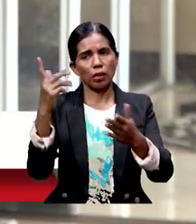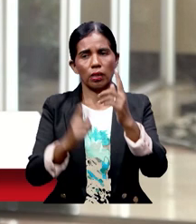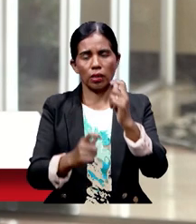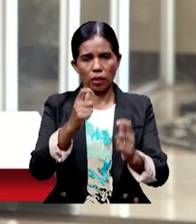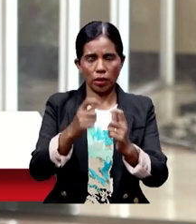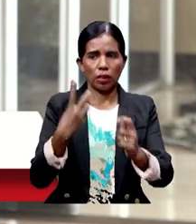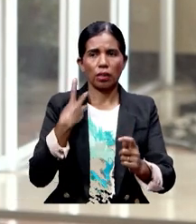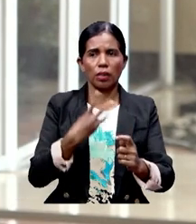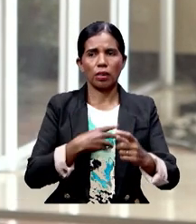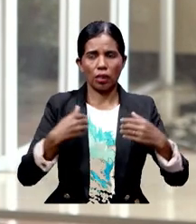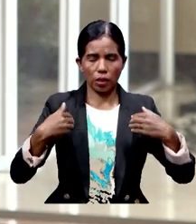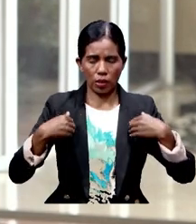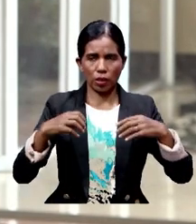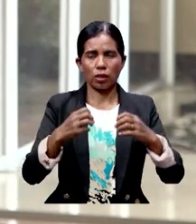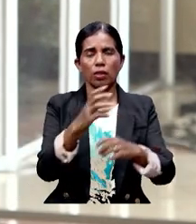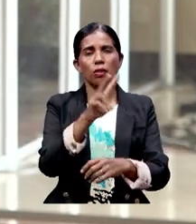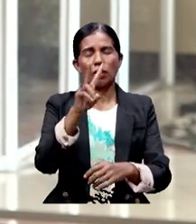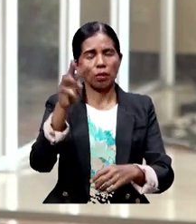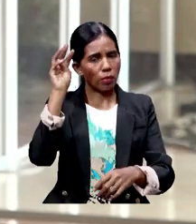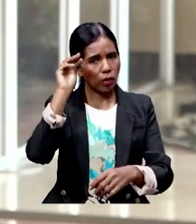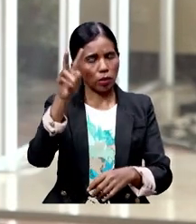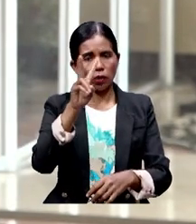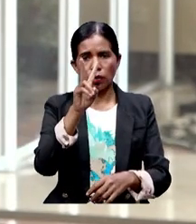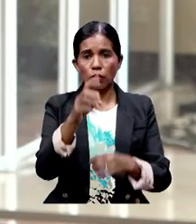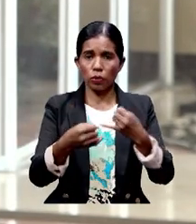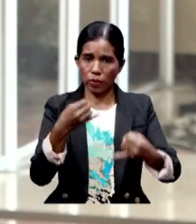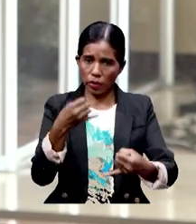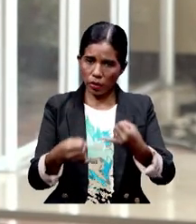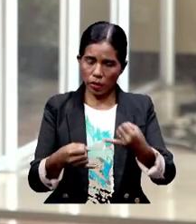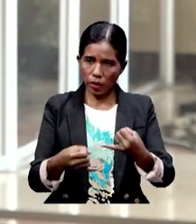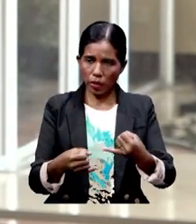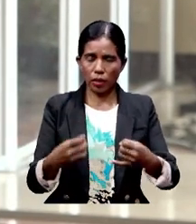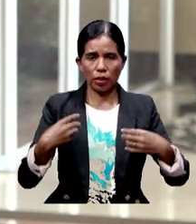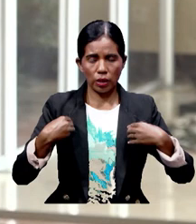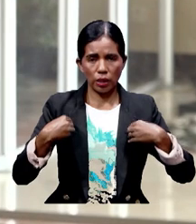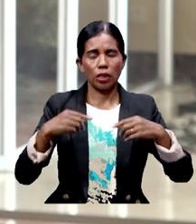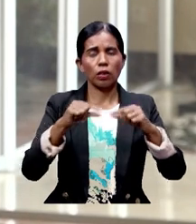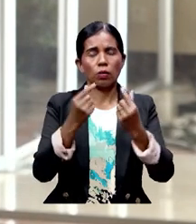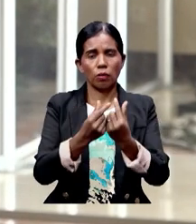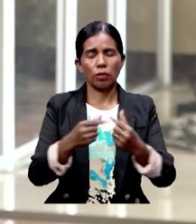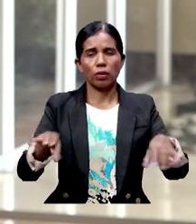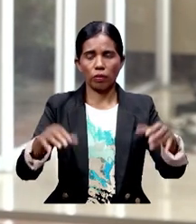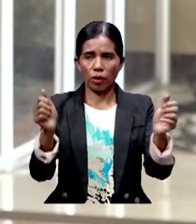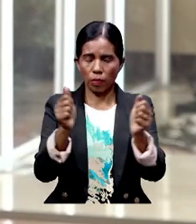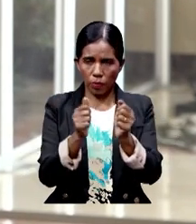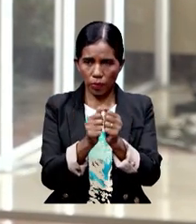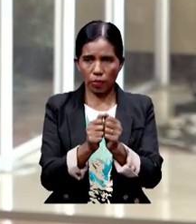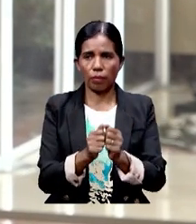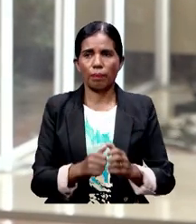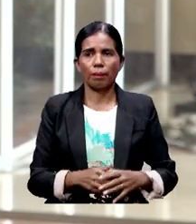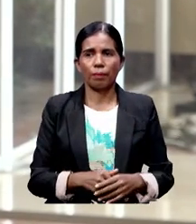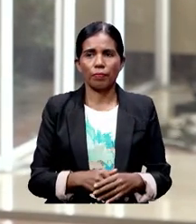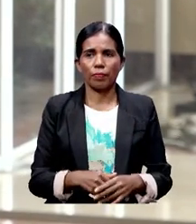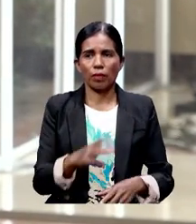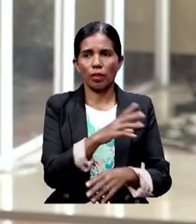ia órgão rua, ia Ministério de Justiça, órgão coordenação, serviço ninha,